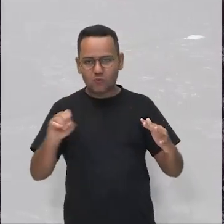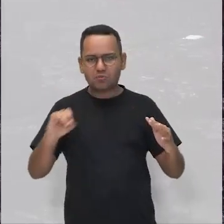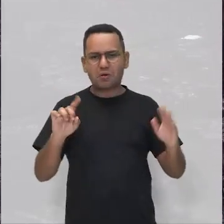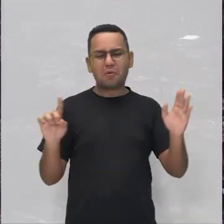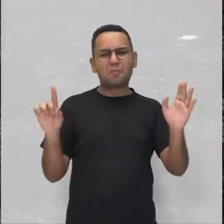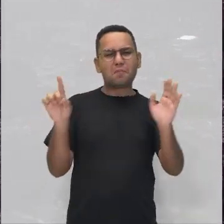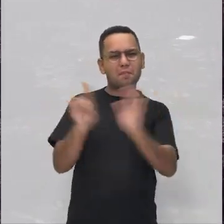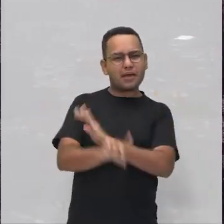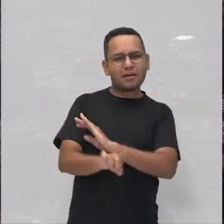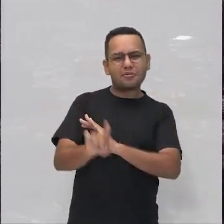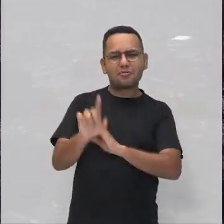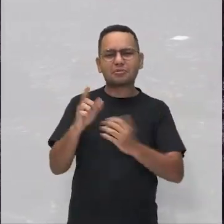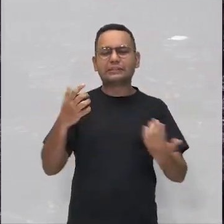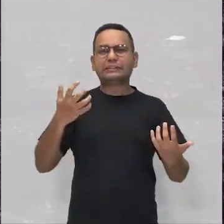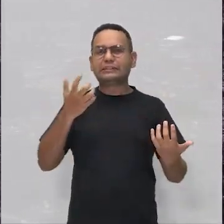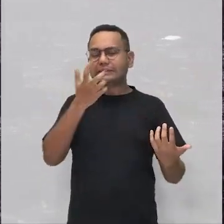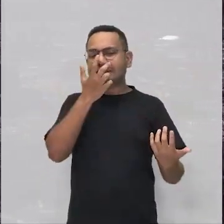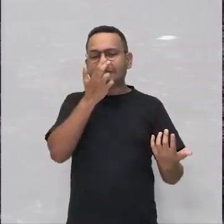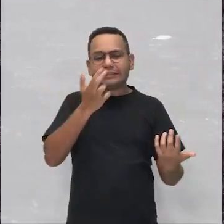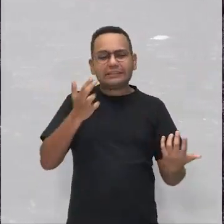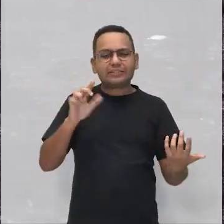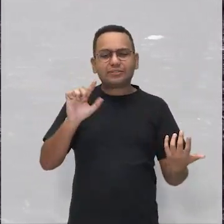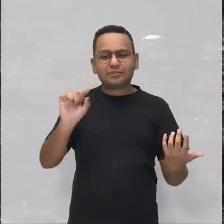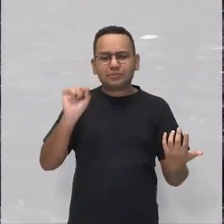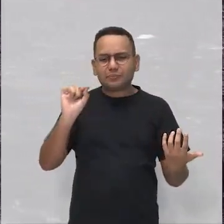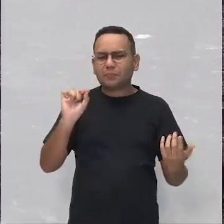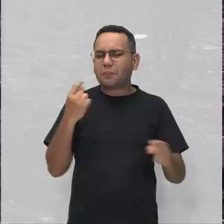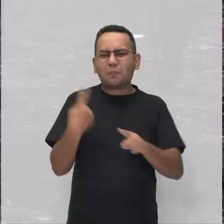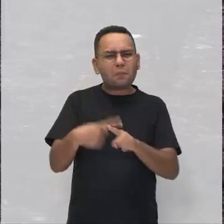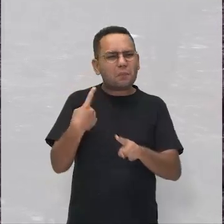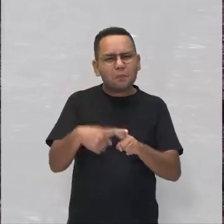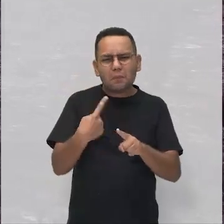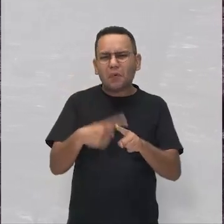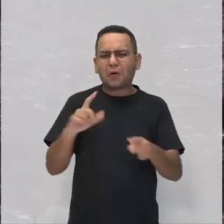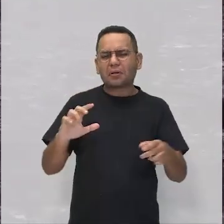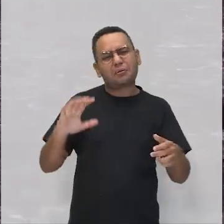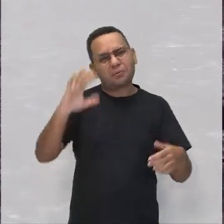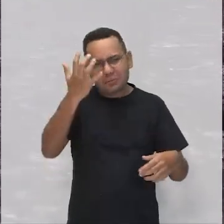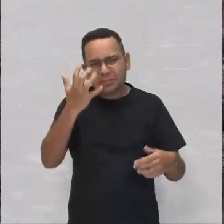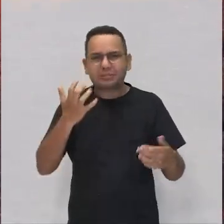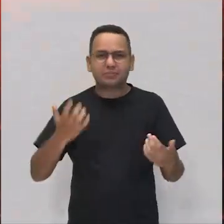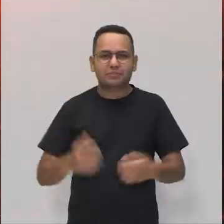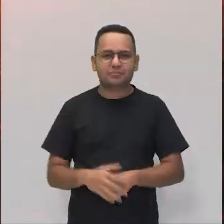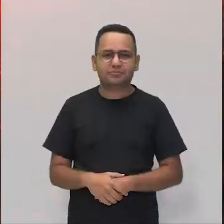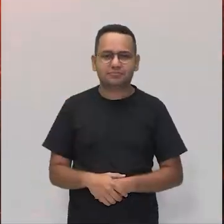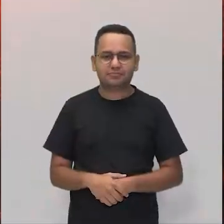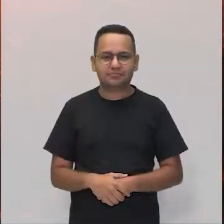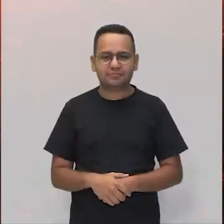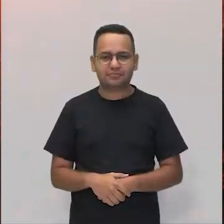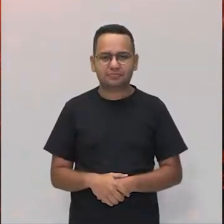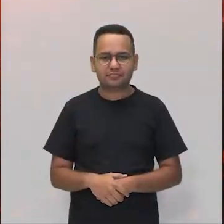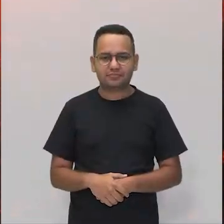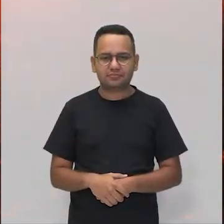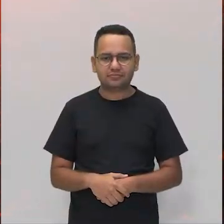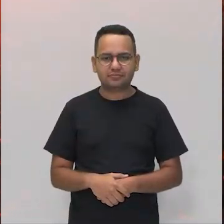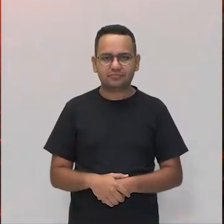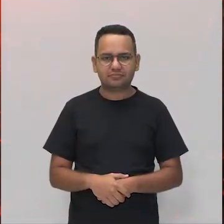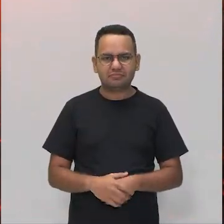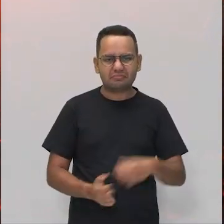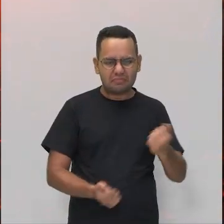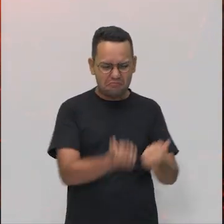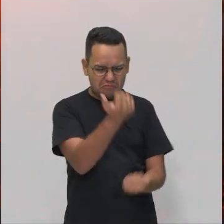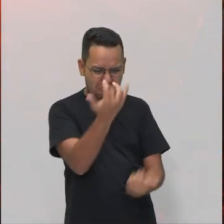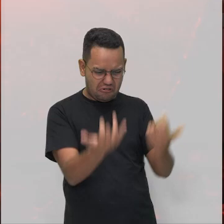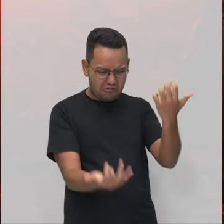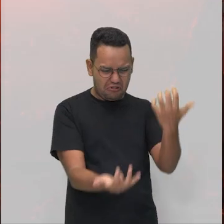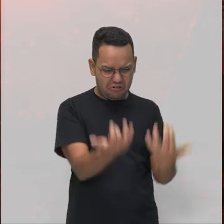do céu, ai, por que tamanha judiação? Que braseiro, que